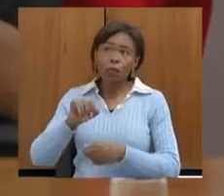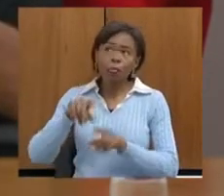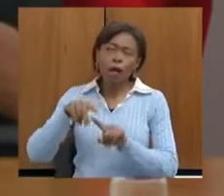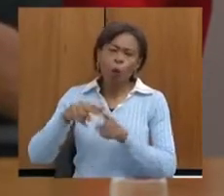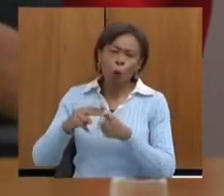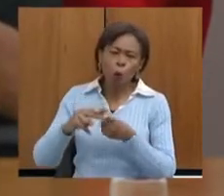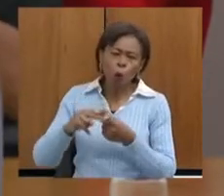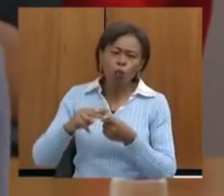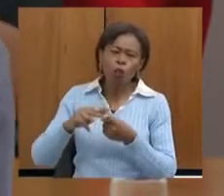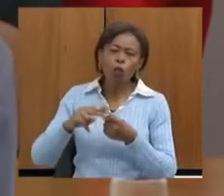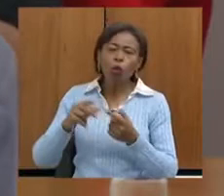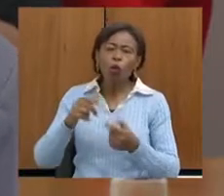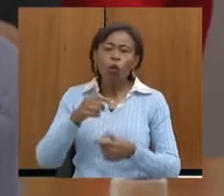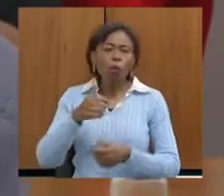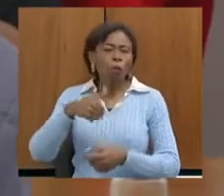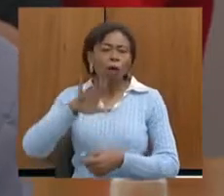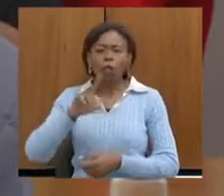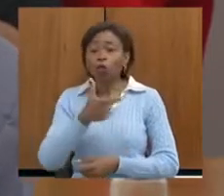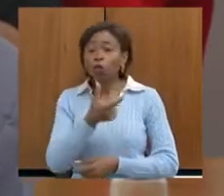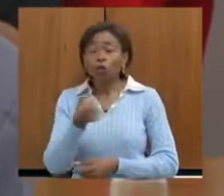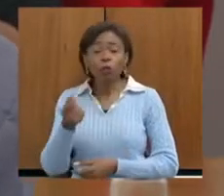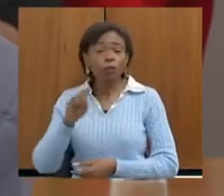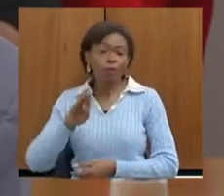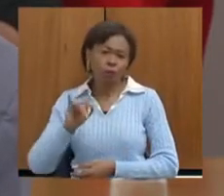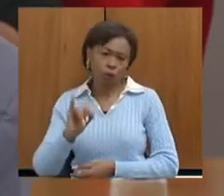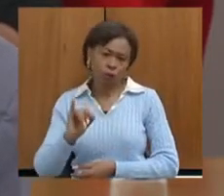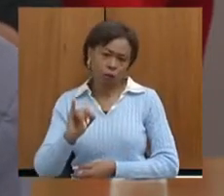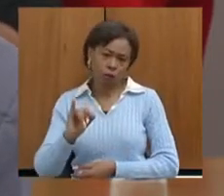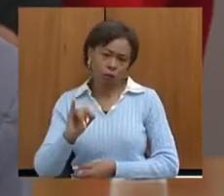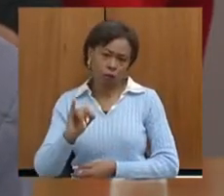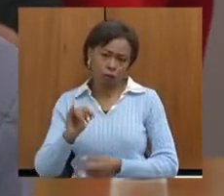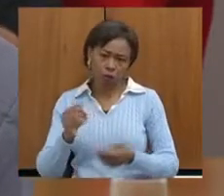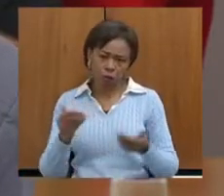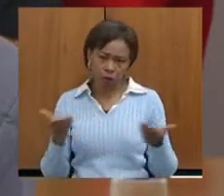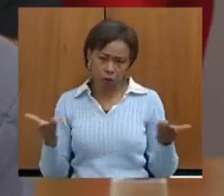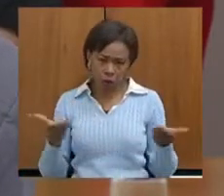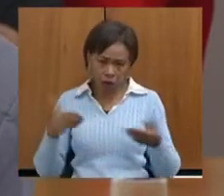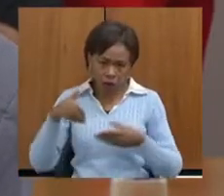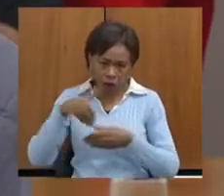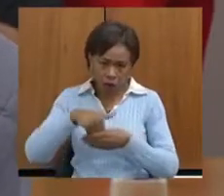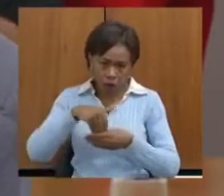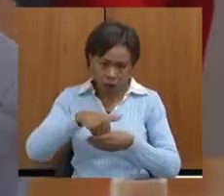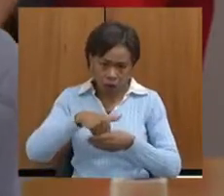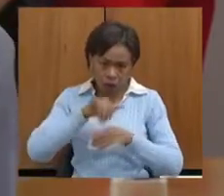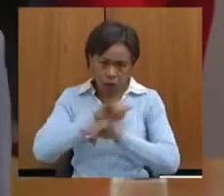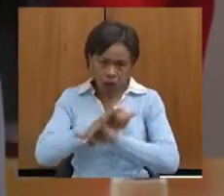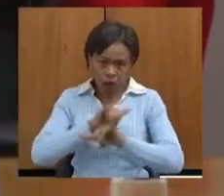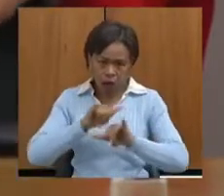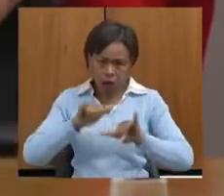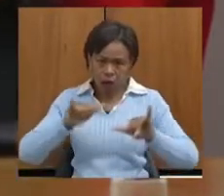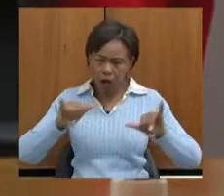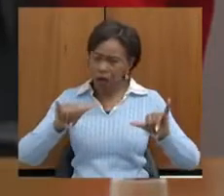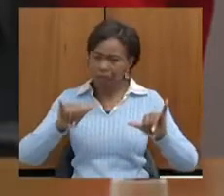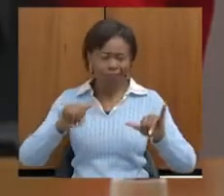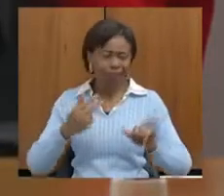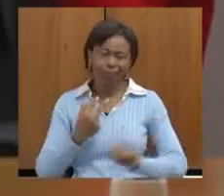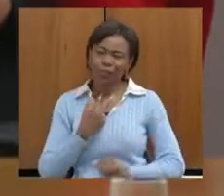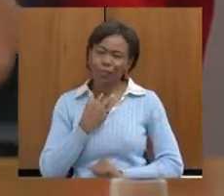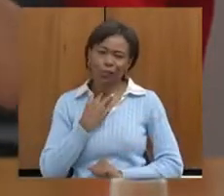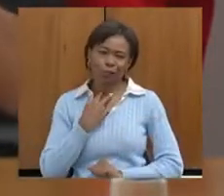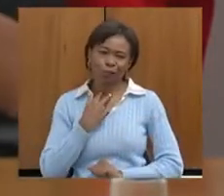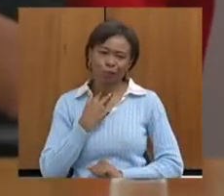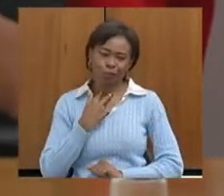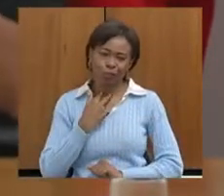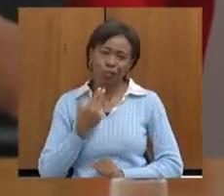não se pode portanto fazer um anúncio eleitoreiro e substituir com isso os pressupostos